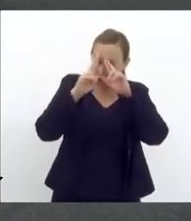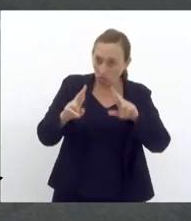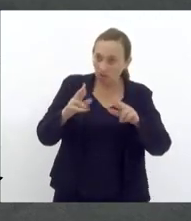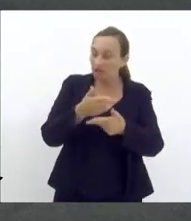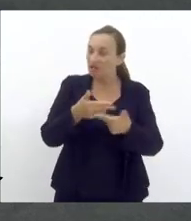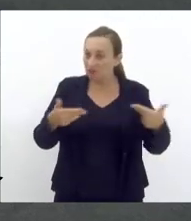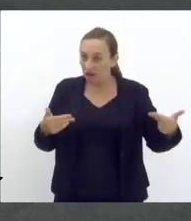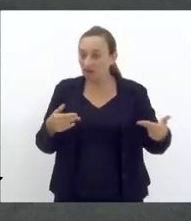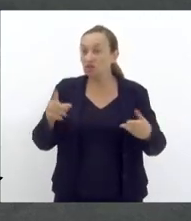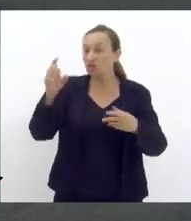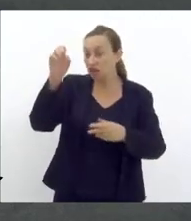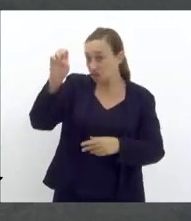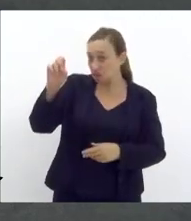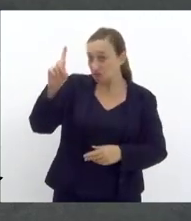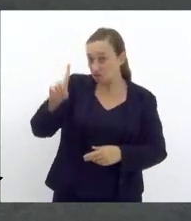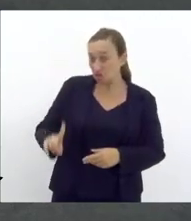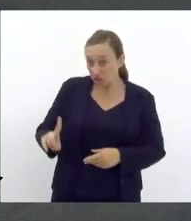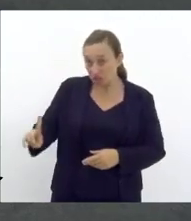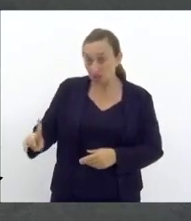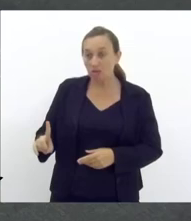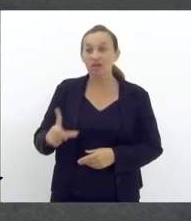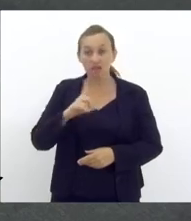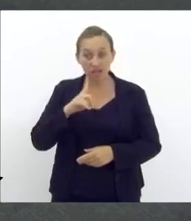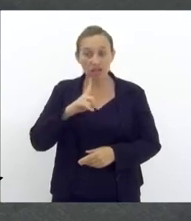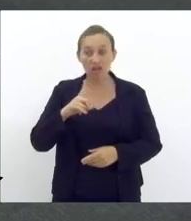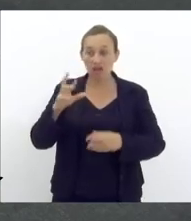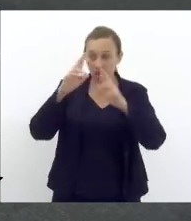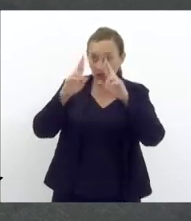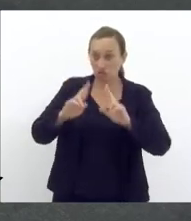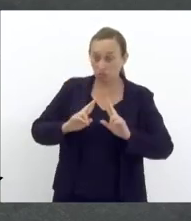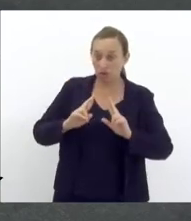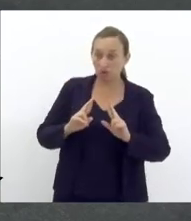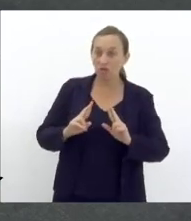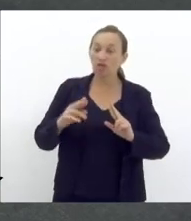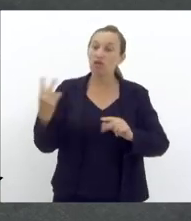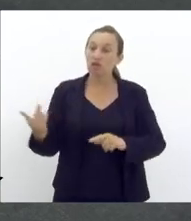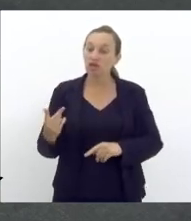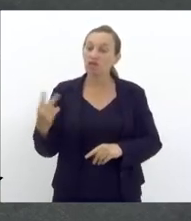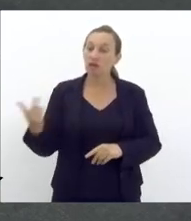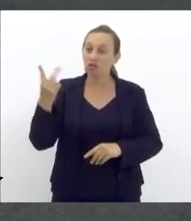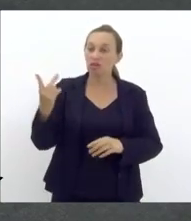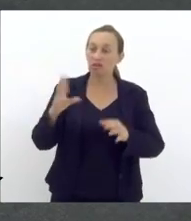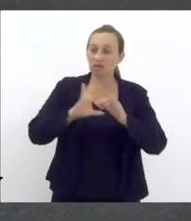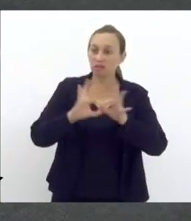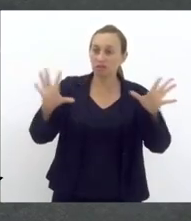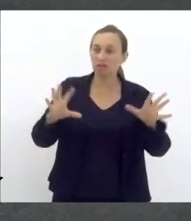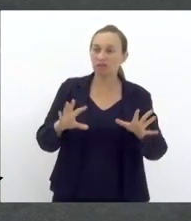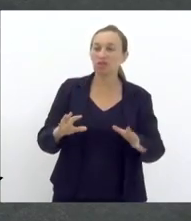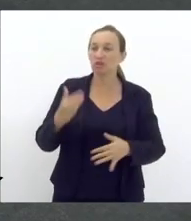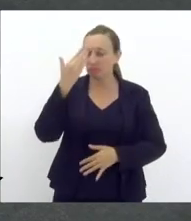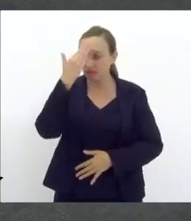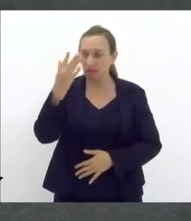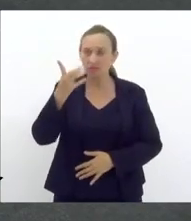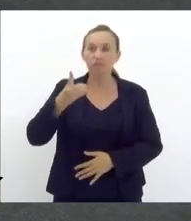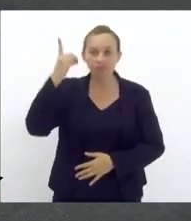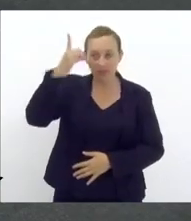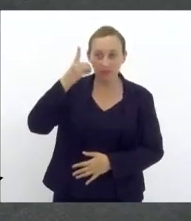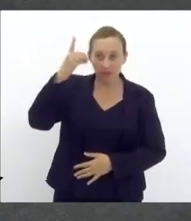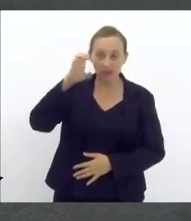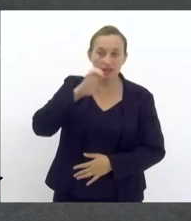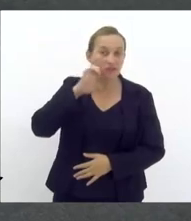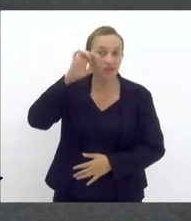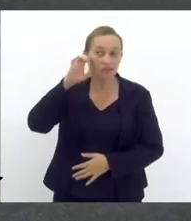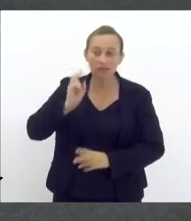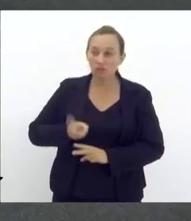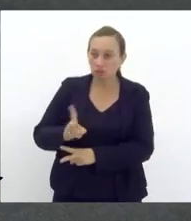muitos da direita inclusive que tem o meu respeito que a gente Honra e a democracia e a república Muito obrigado deputadélica tá aqui morto se